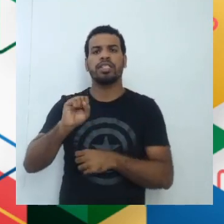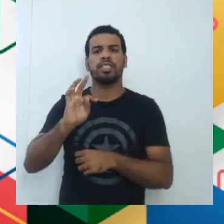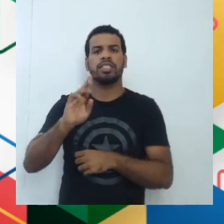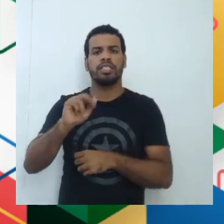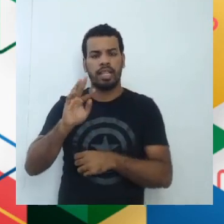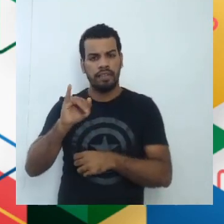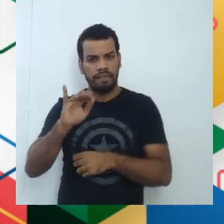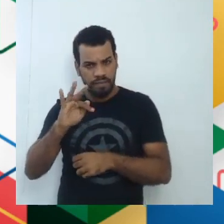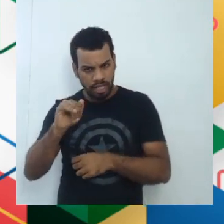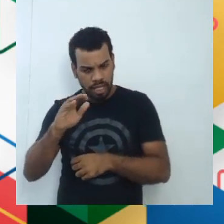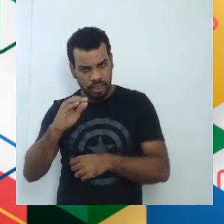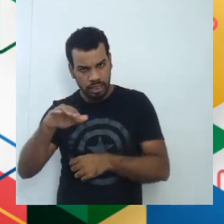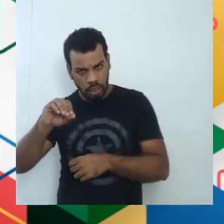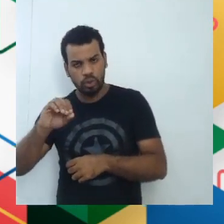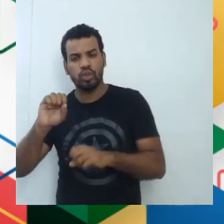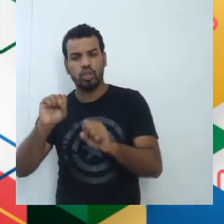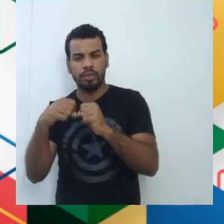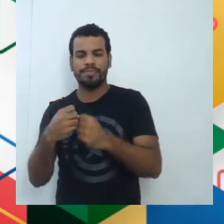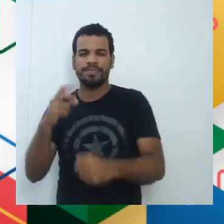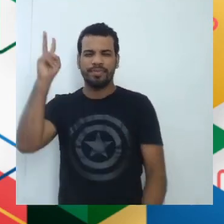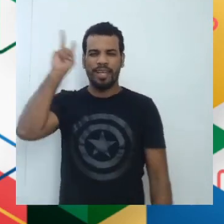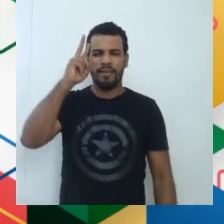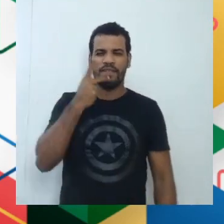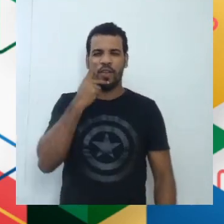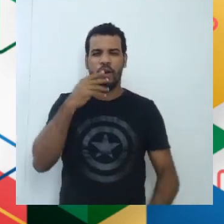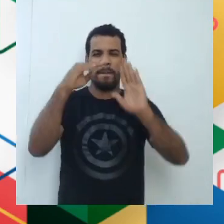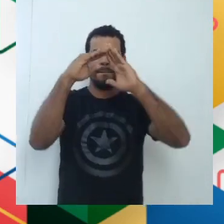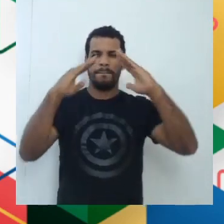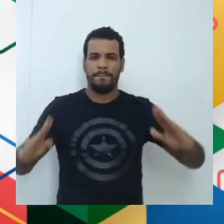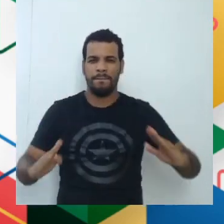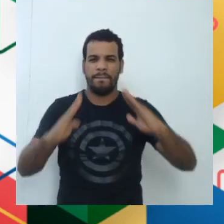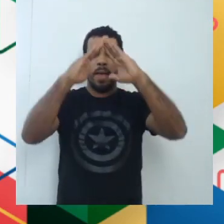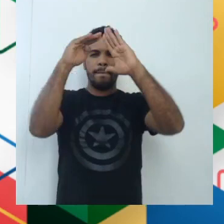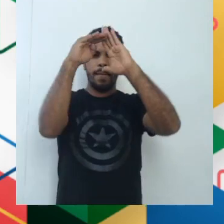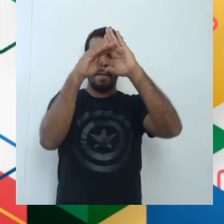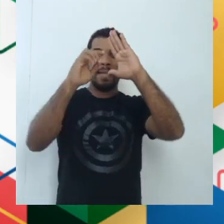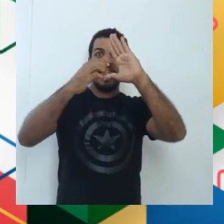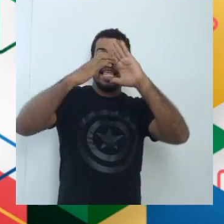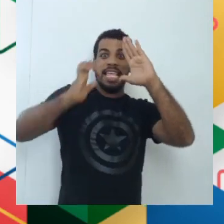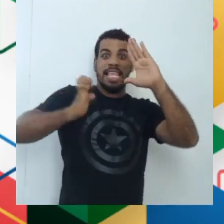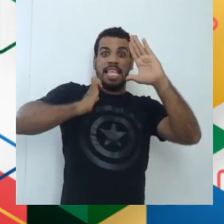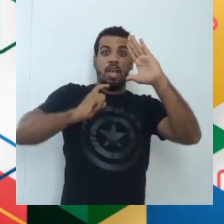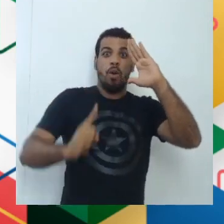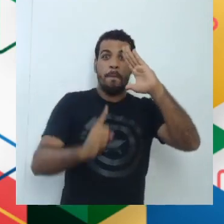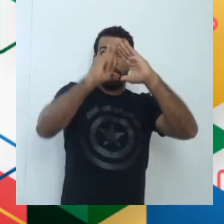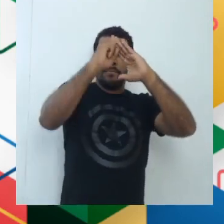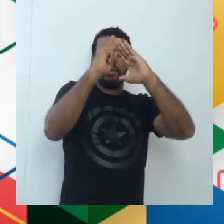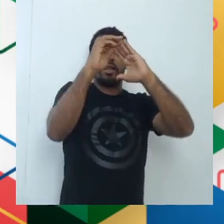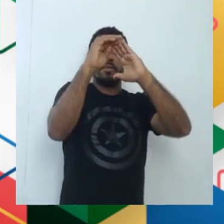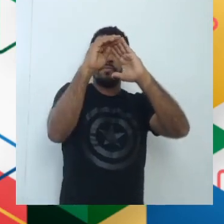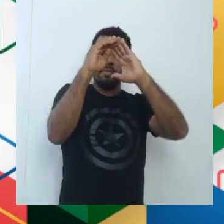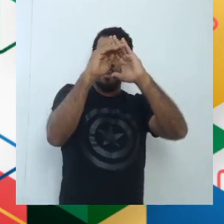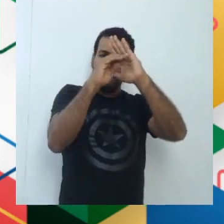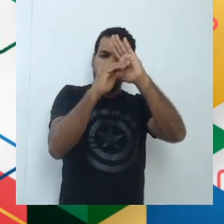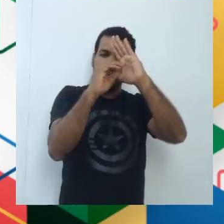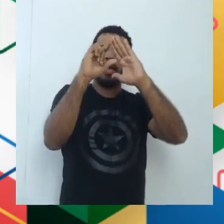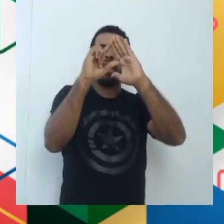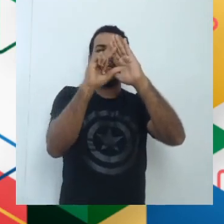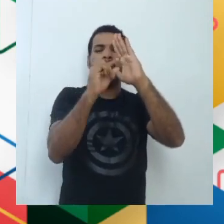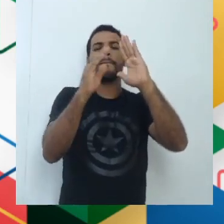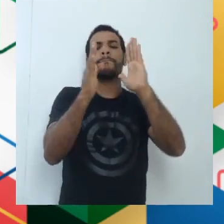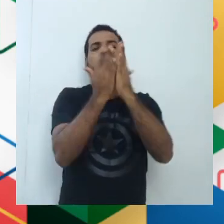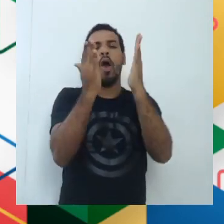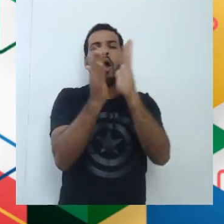social. Lembra quando a gente fala sobre a pirâmide? Aquela pirâmide onde a gente vai ter as pessoas mais ricas lá em cima, as pessoas mais pobres lá embaixo, na base da